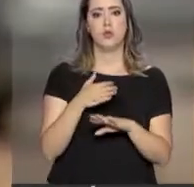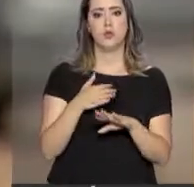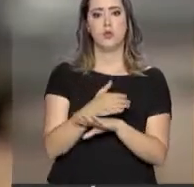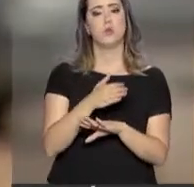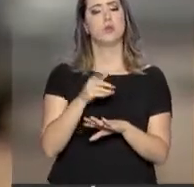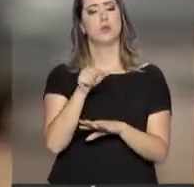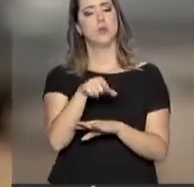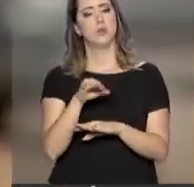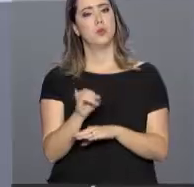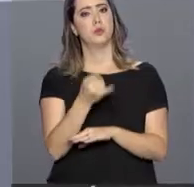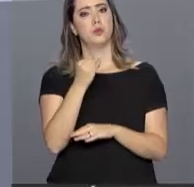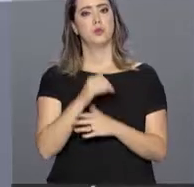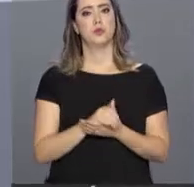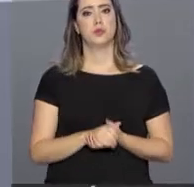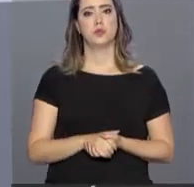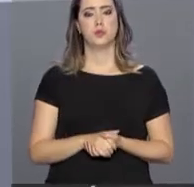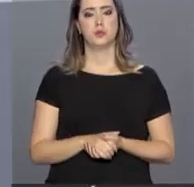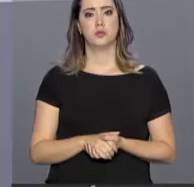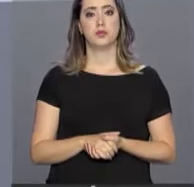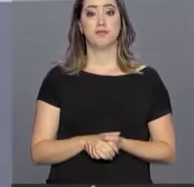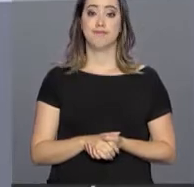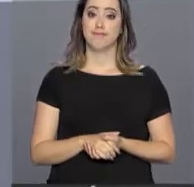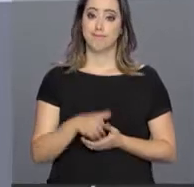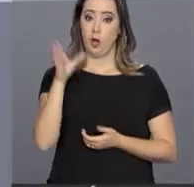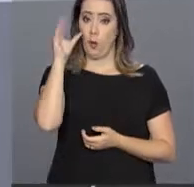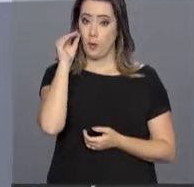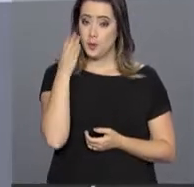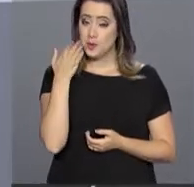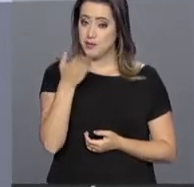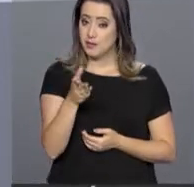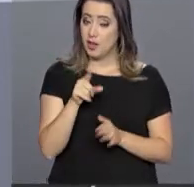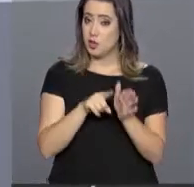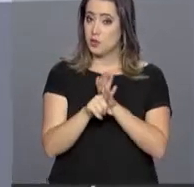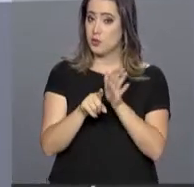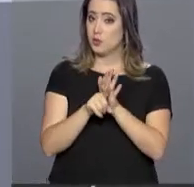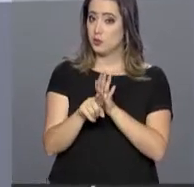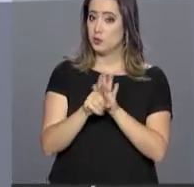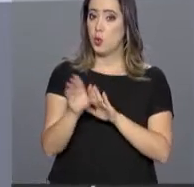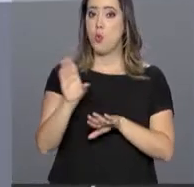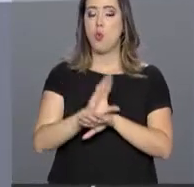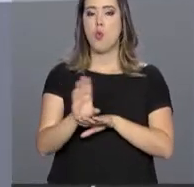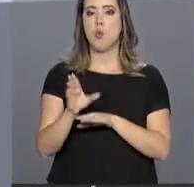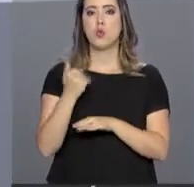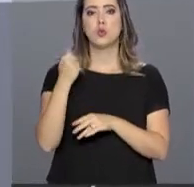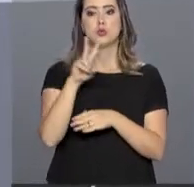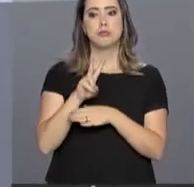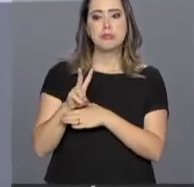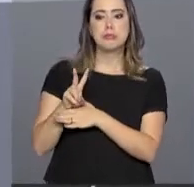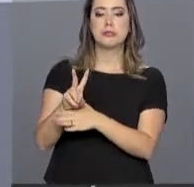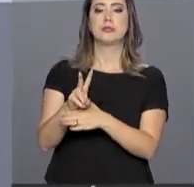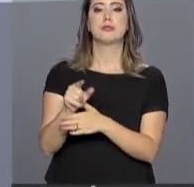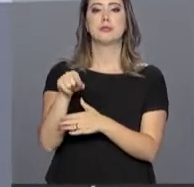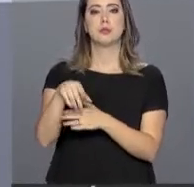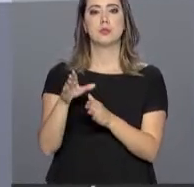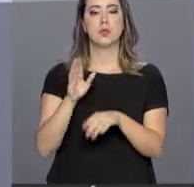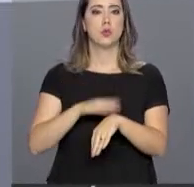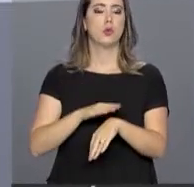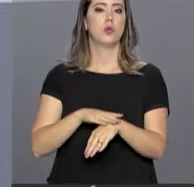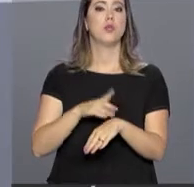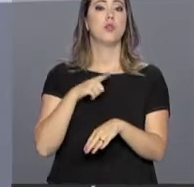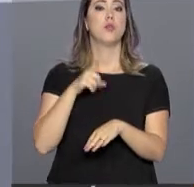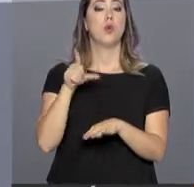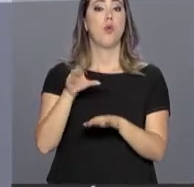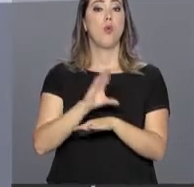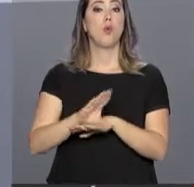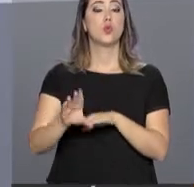essa oportunidade e uma curiosidade desse levantamento o curso mais financiado em todo o brasil no período foi o direito